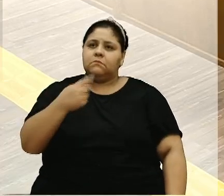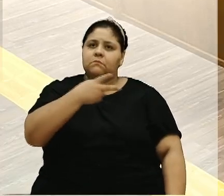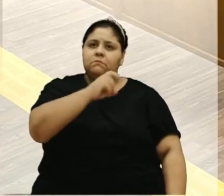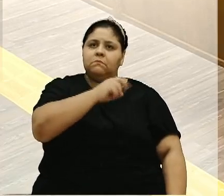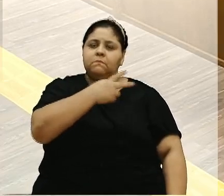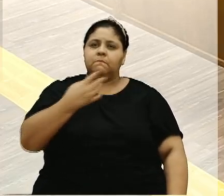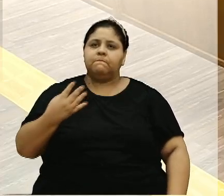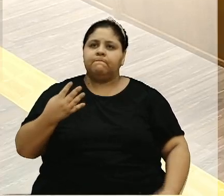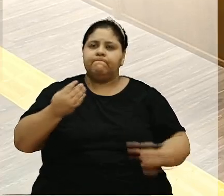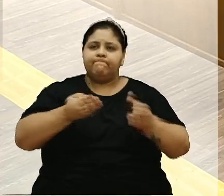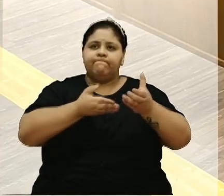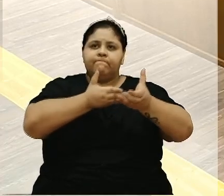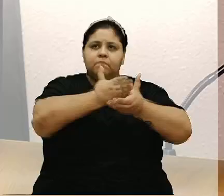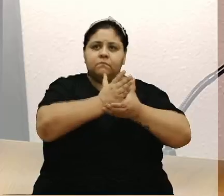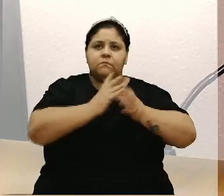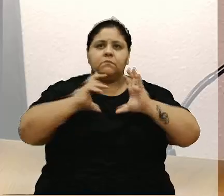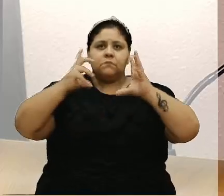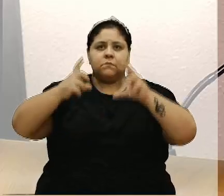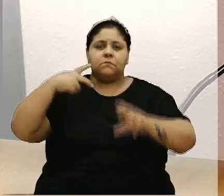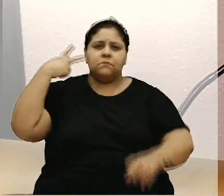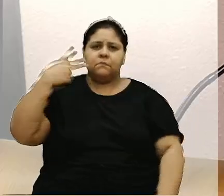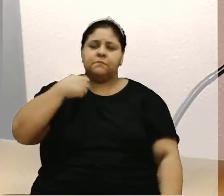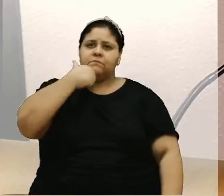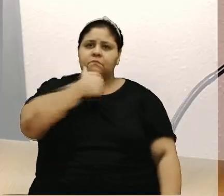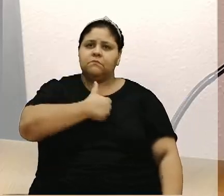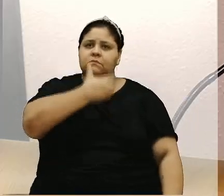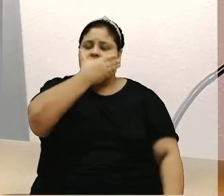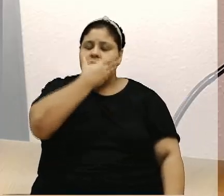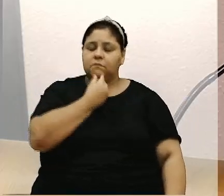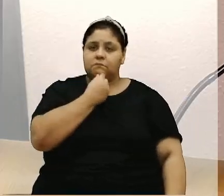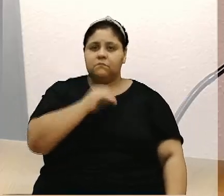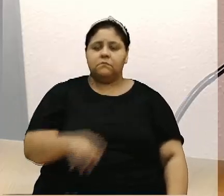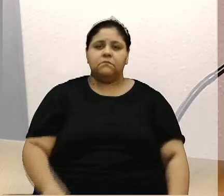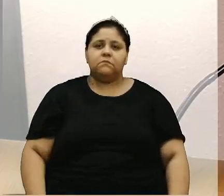117/2024 foi aprovado por unanimidade das